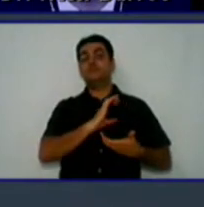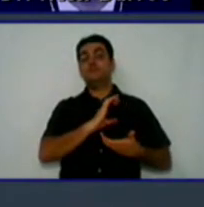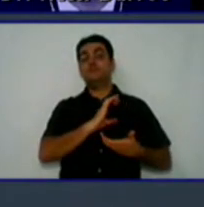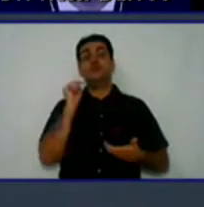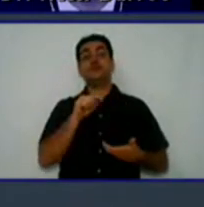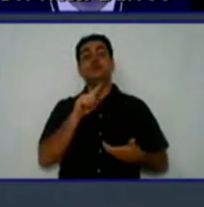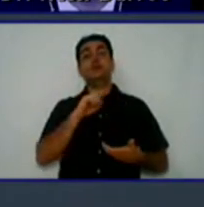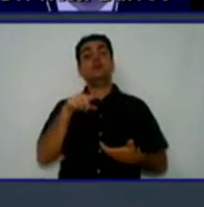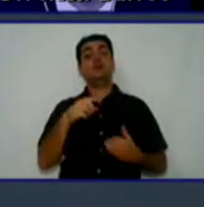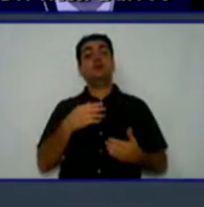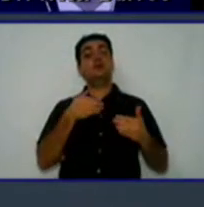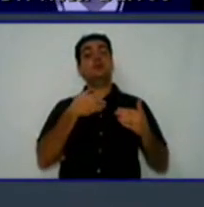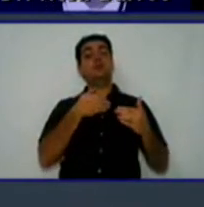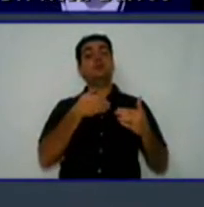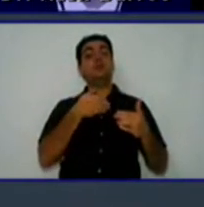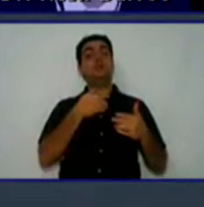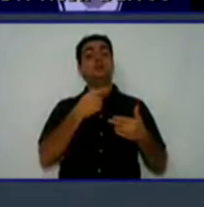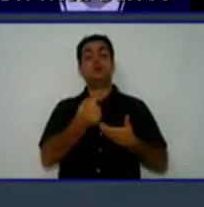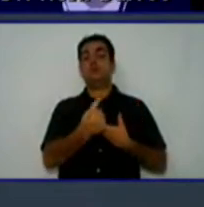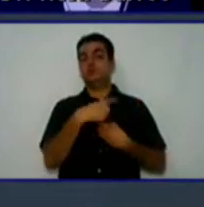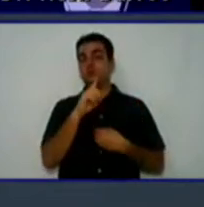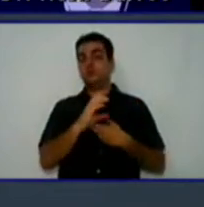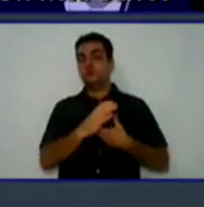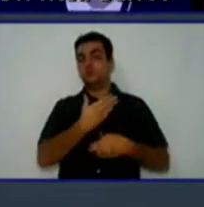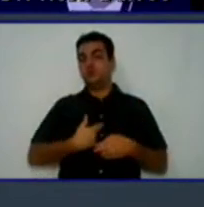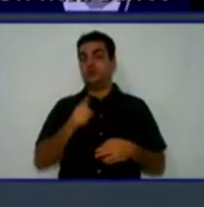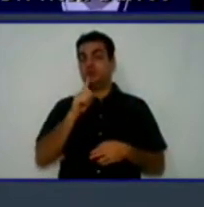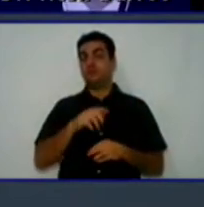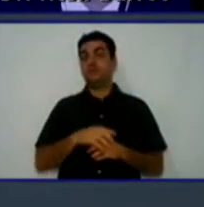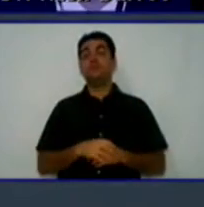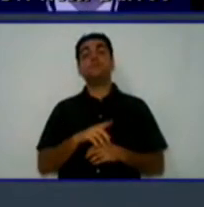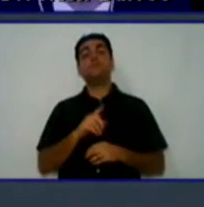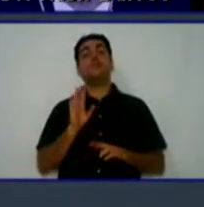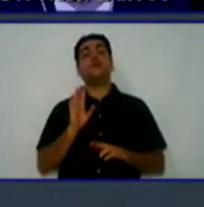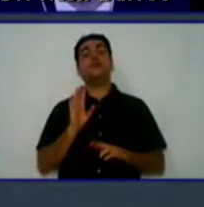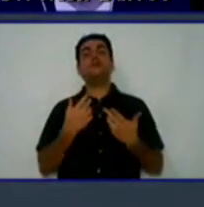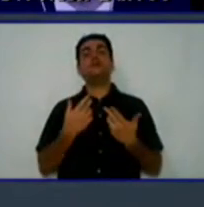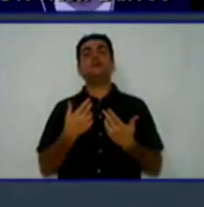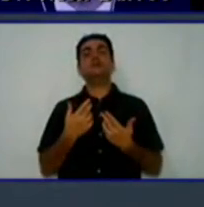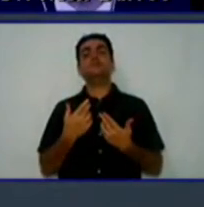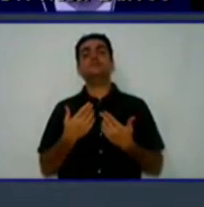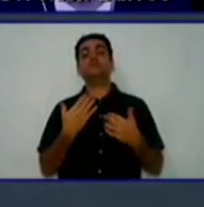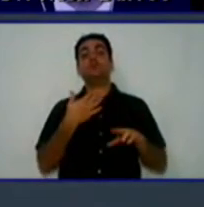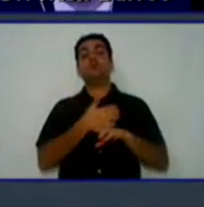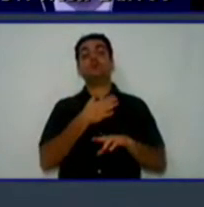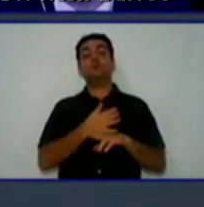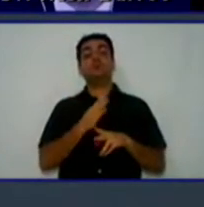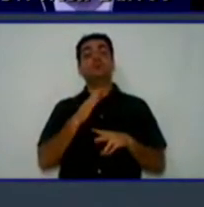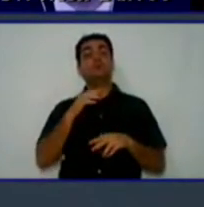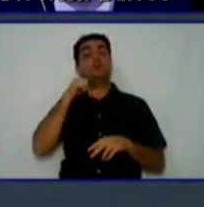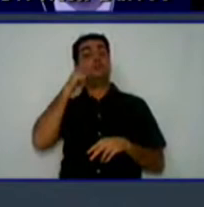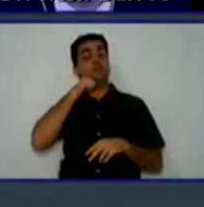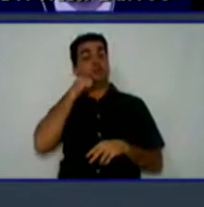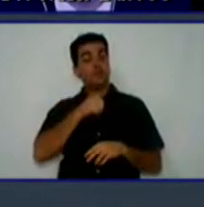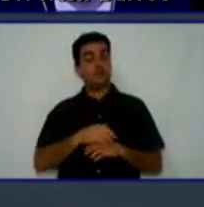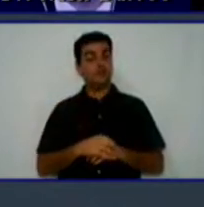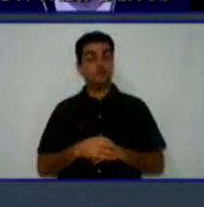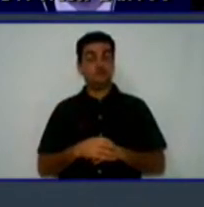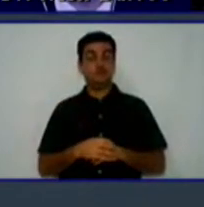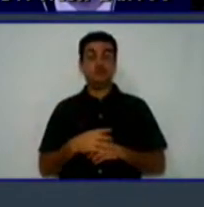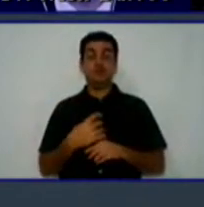ao ressarcimento ao erário. A primeira é a insuficiência de recursos na participação feminina na política. Por se tratar